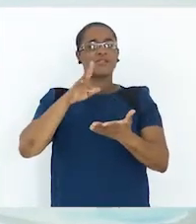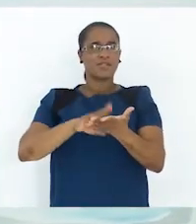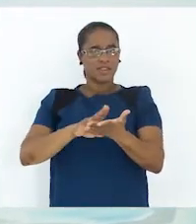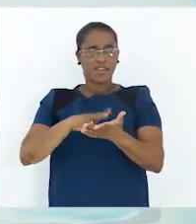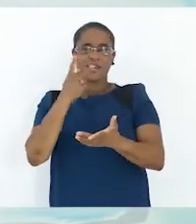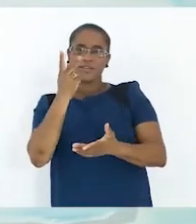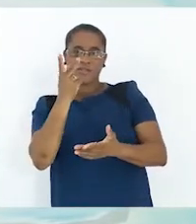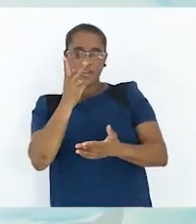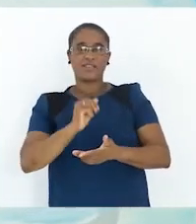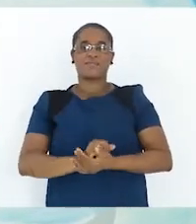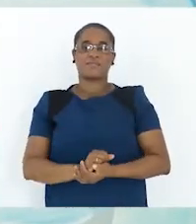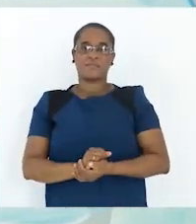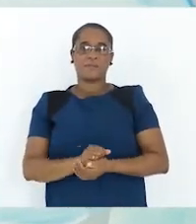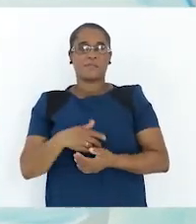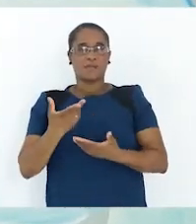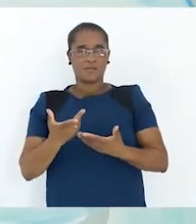verdadeira.